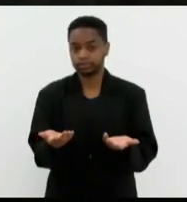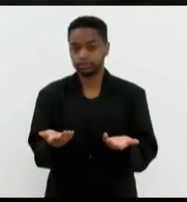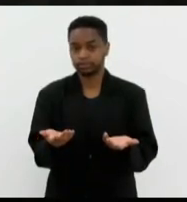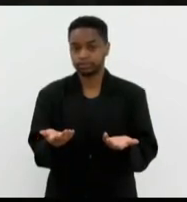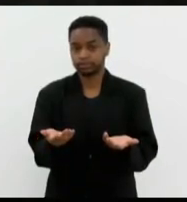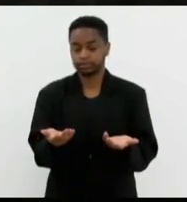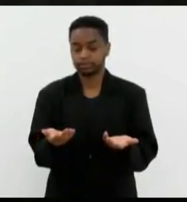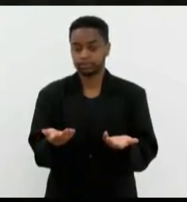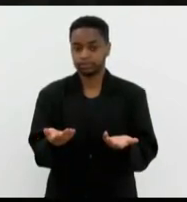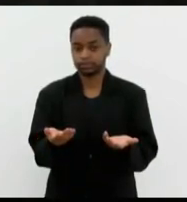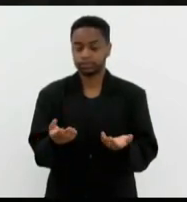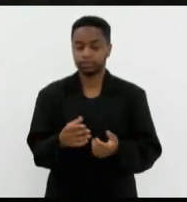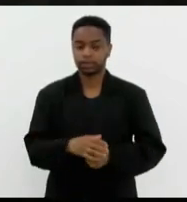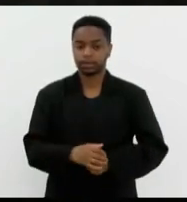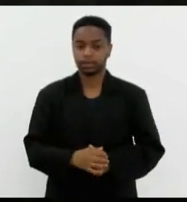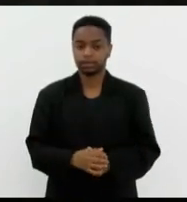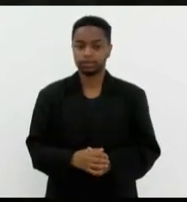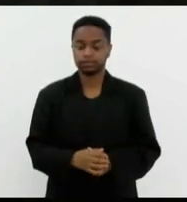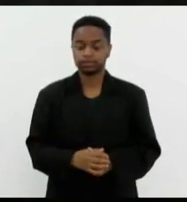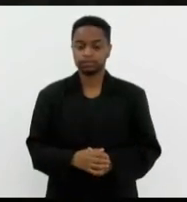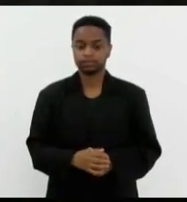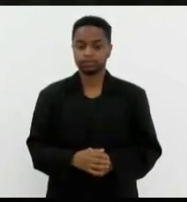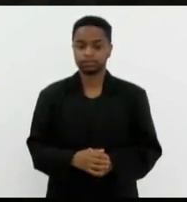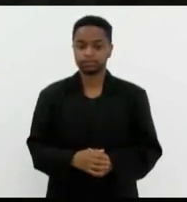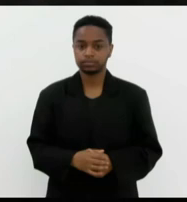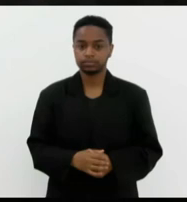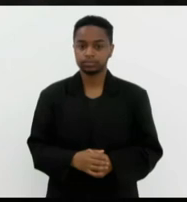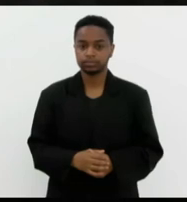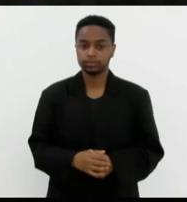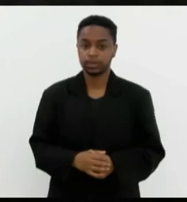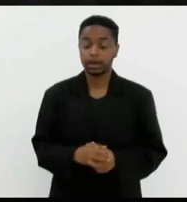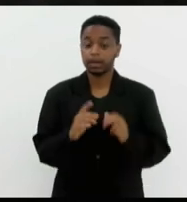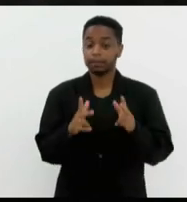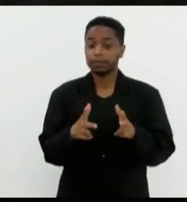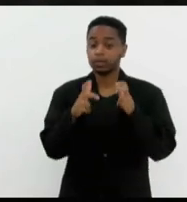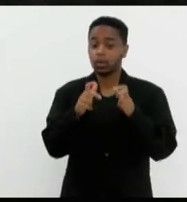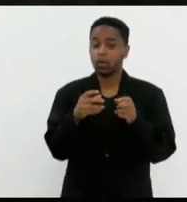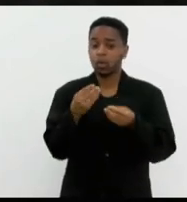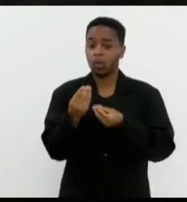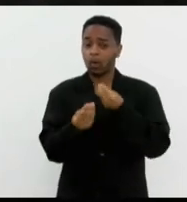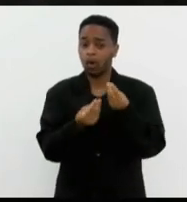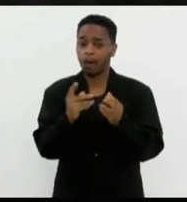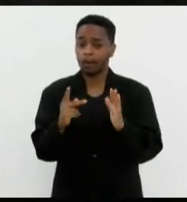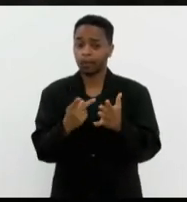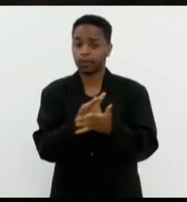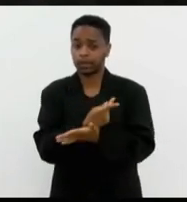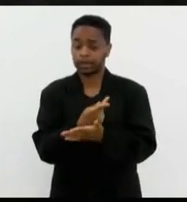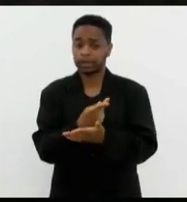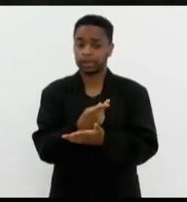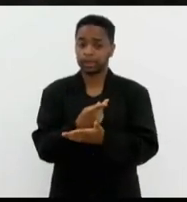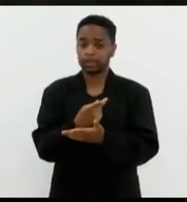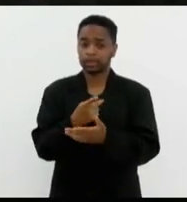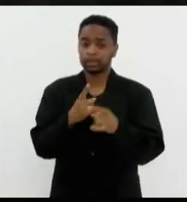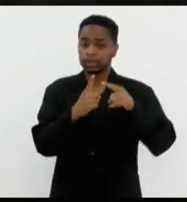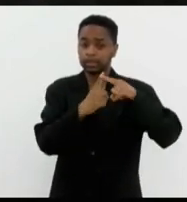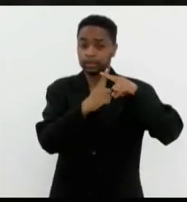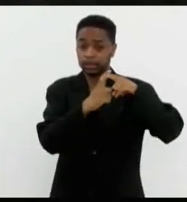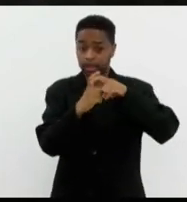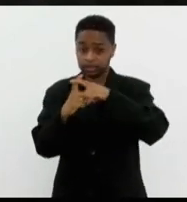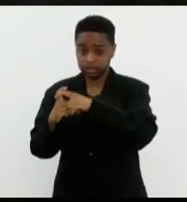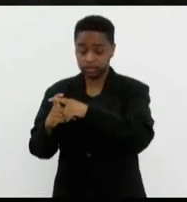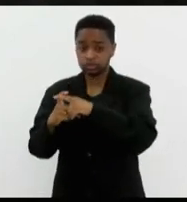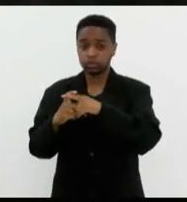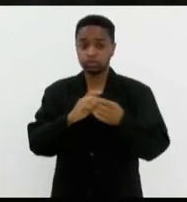a concepção do nazismo, do arianismo puro, aniquilou 11 milhões